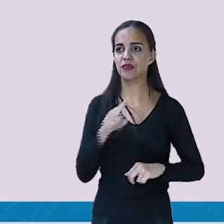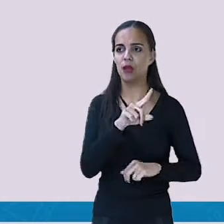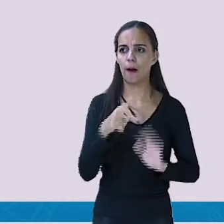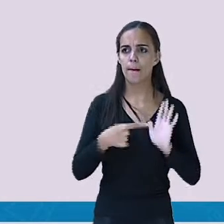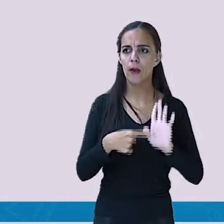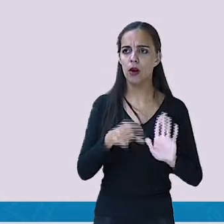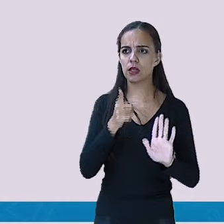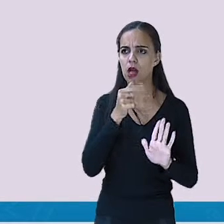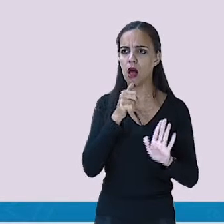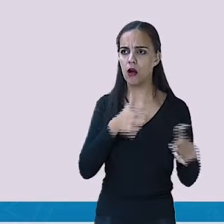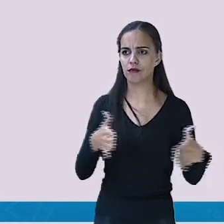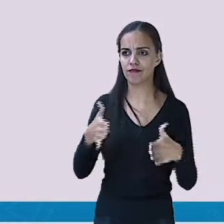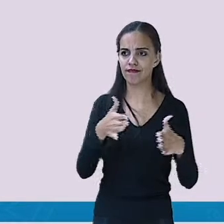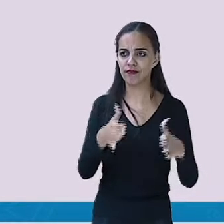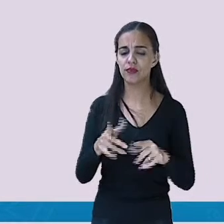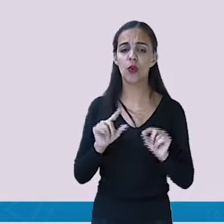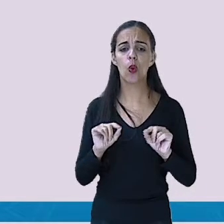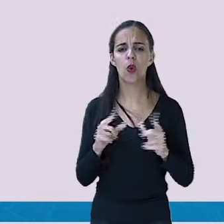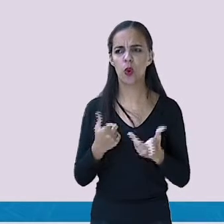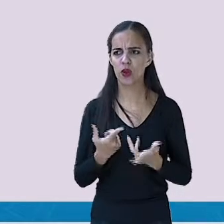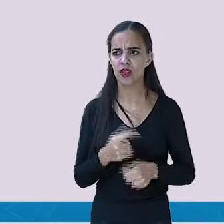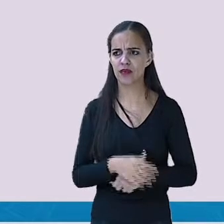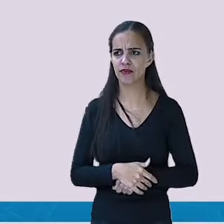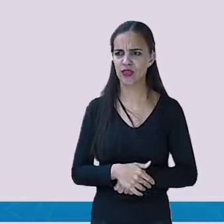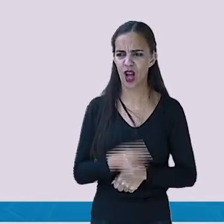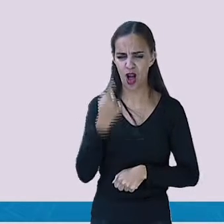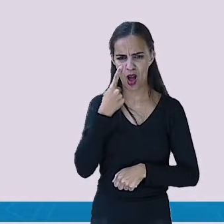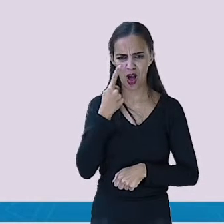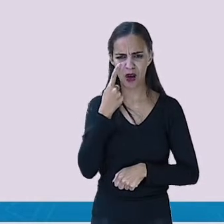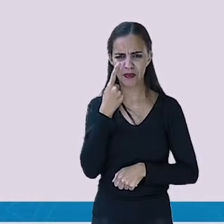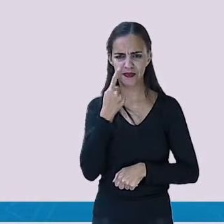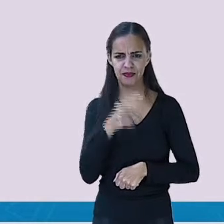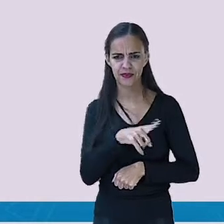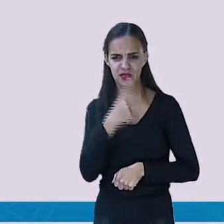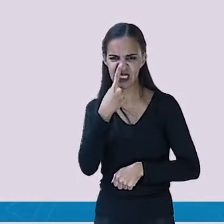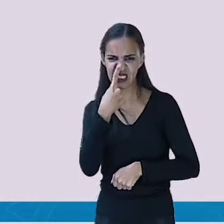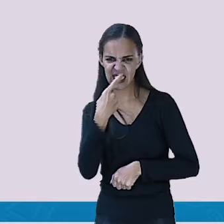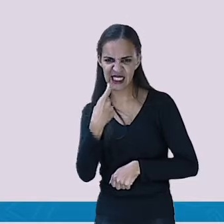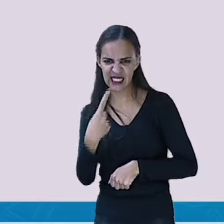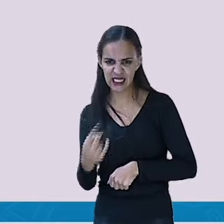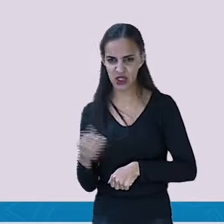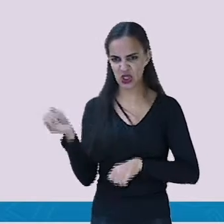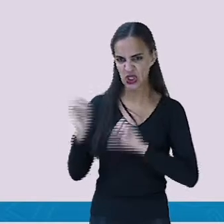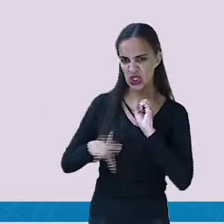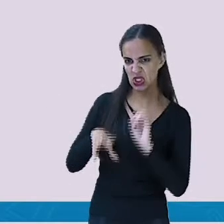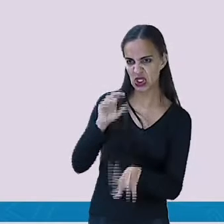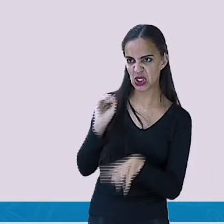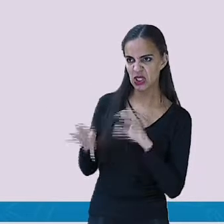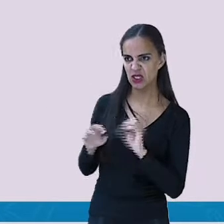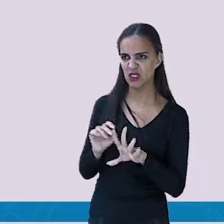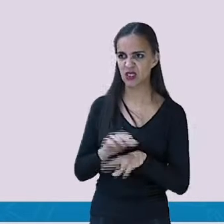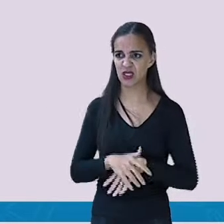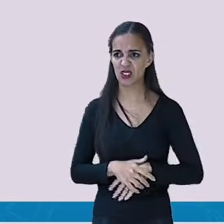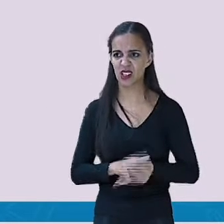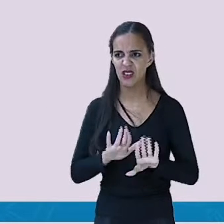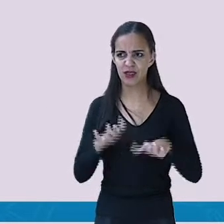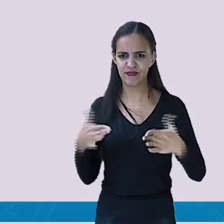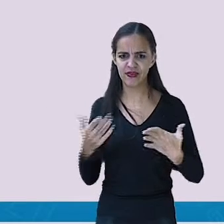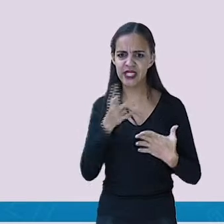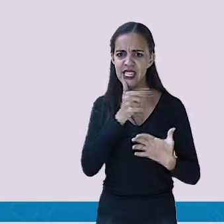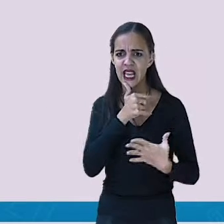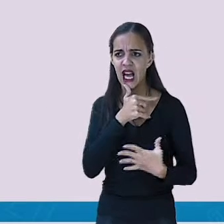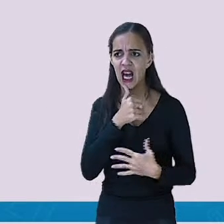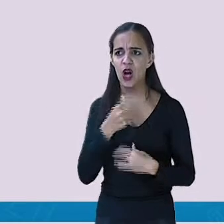em abundância, mas olha o que existe próximo desta